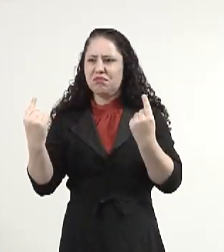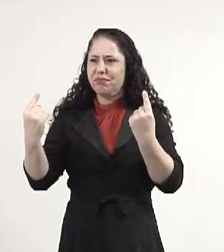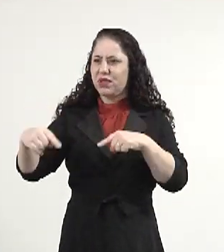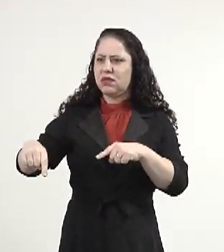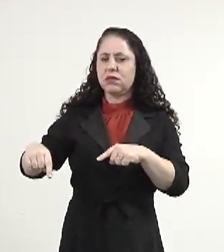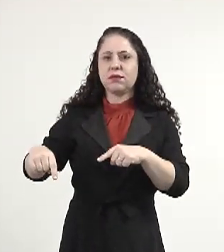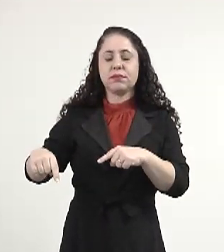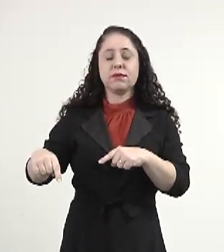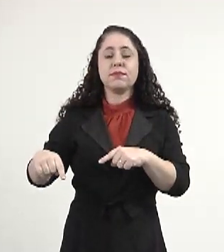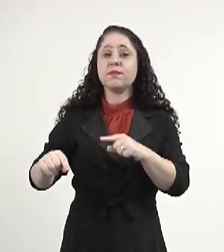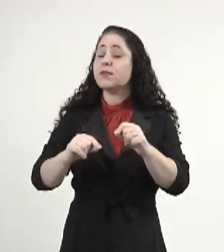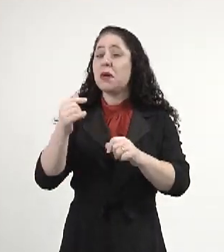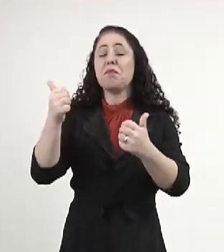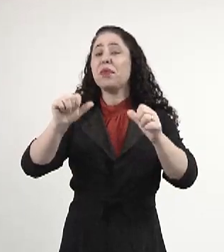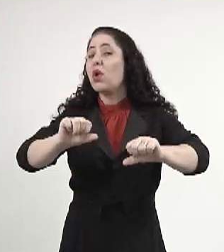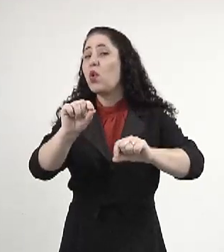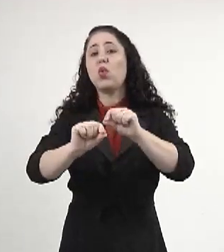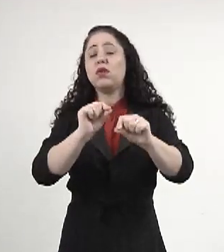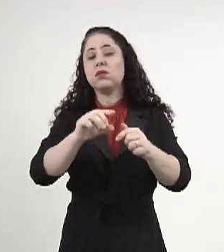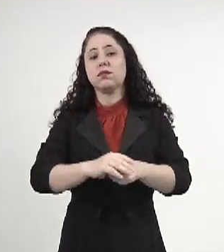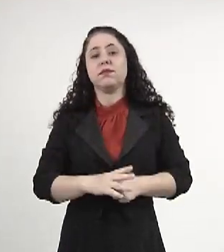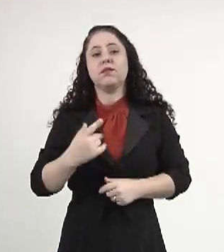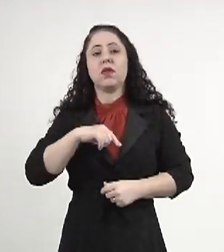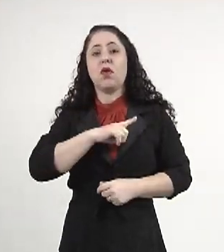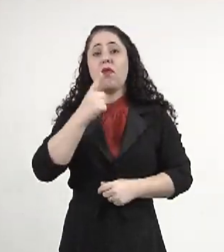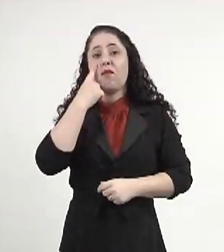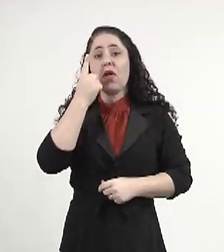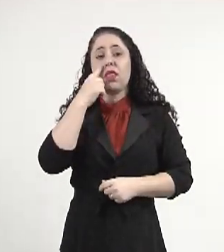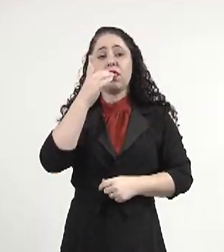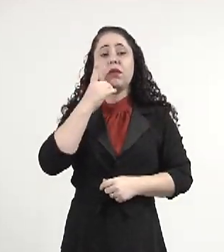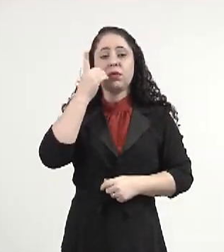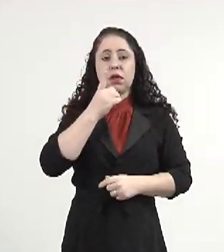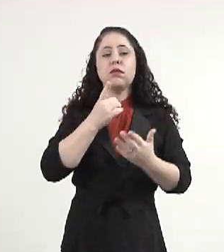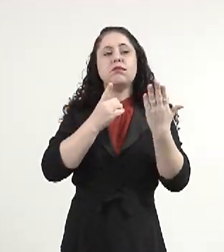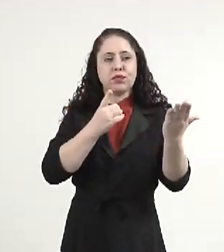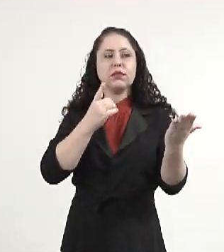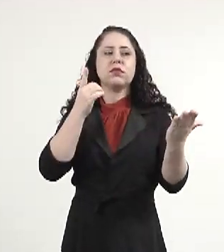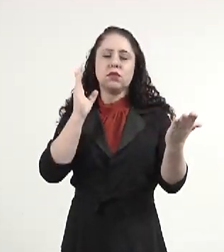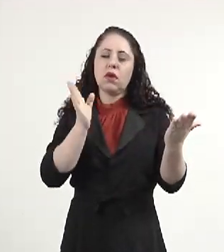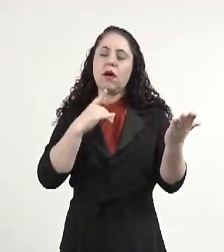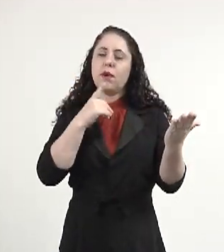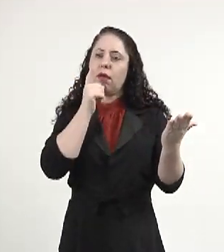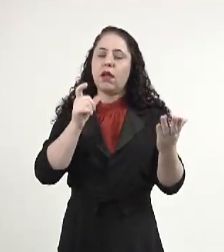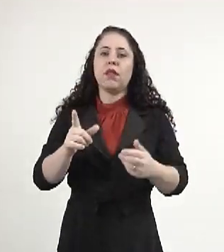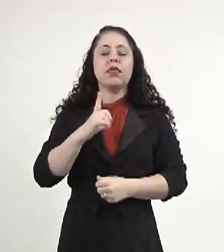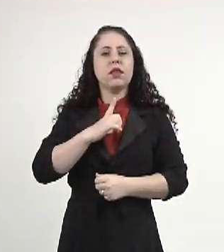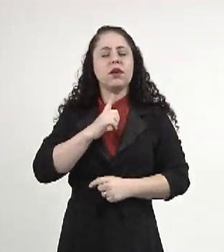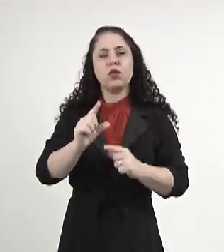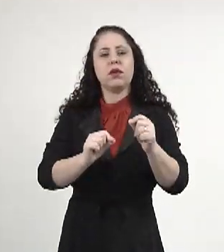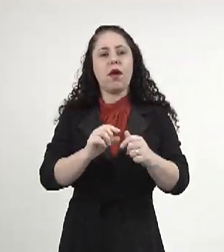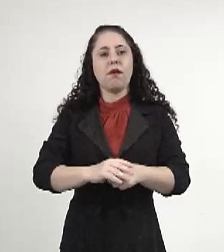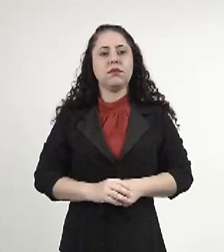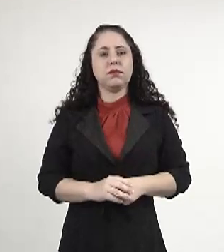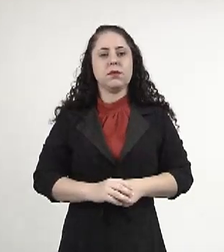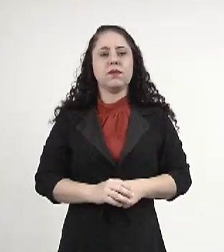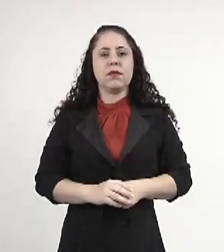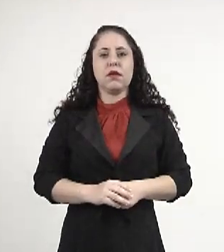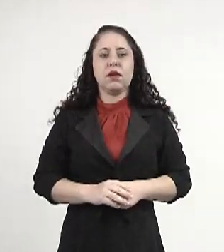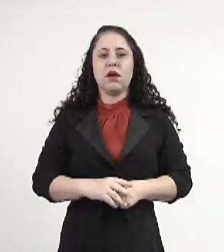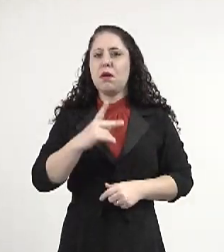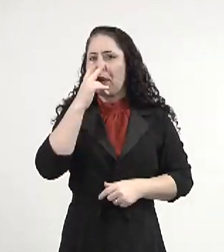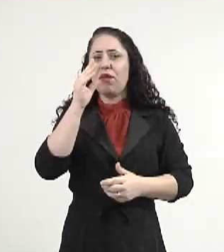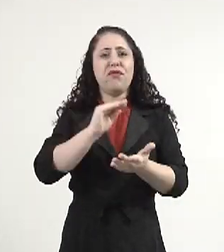de vulnerável. E o pior, nós estamos tendo aí, deputado, já vou conceder uma parte, nós estamos tendo aí essa falta